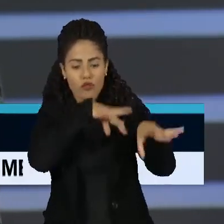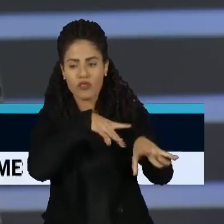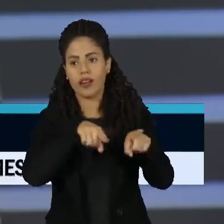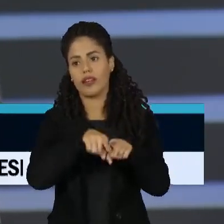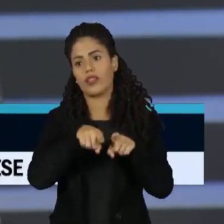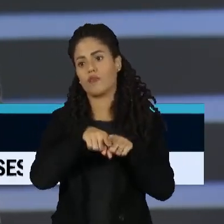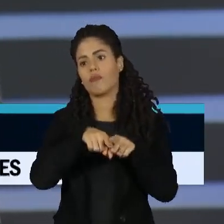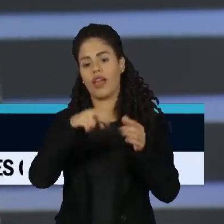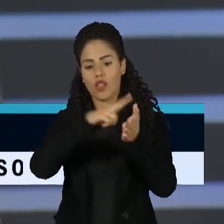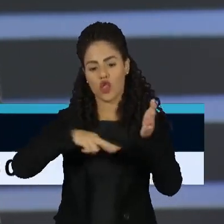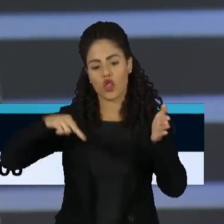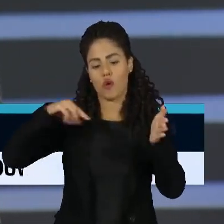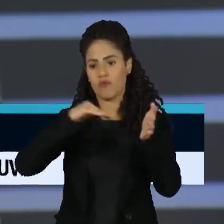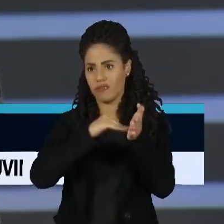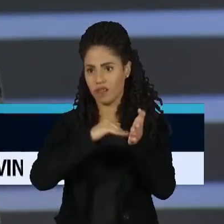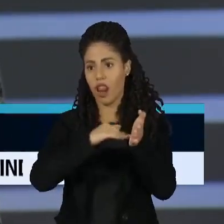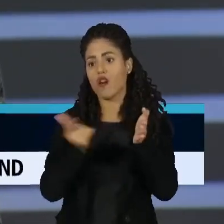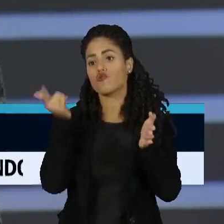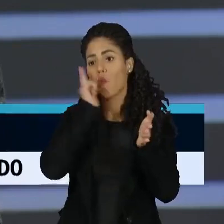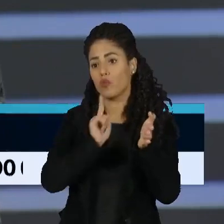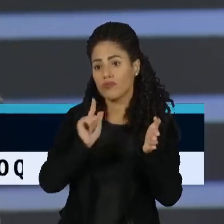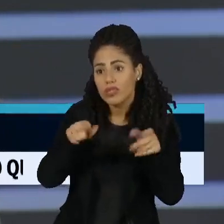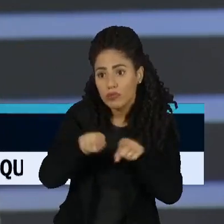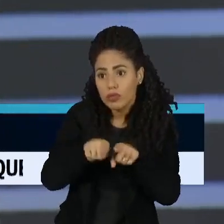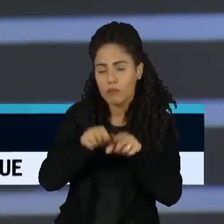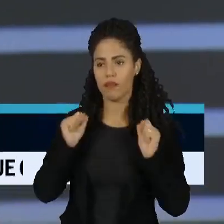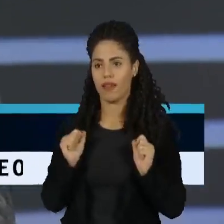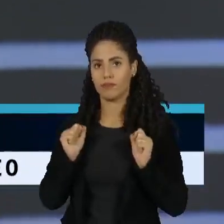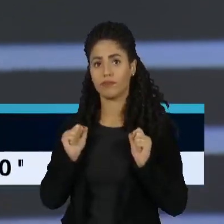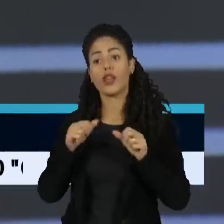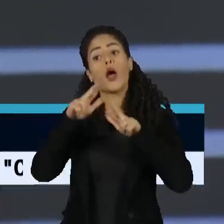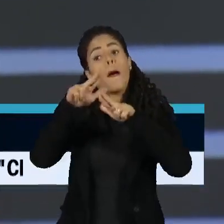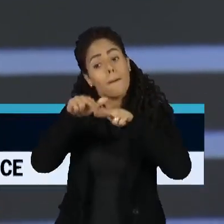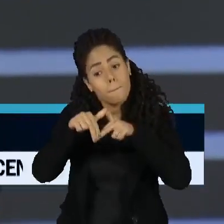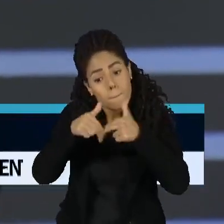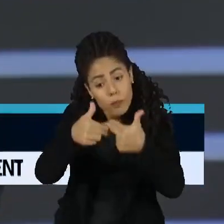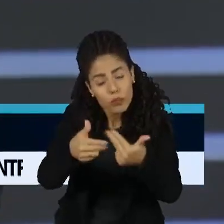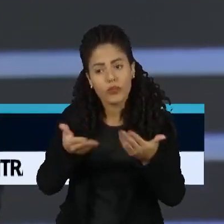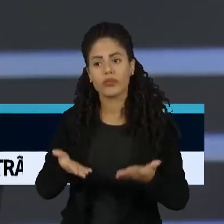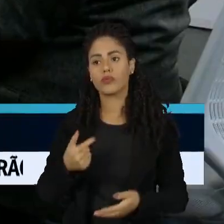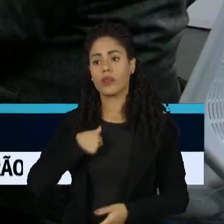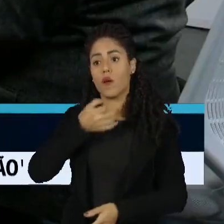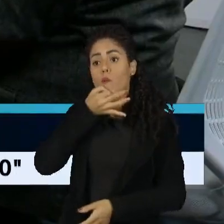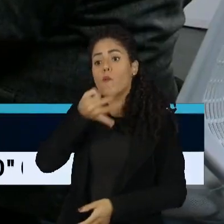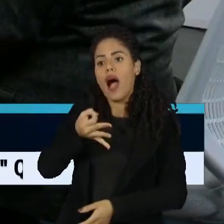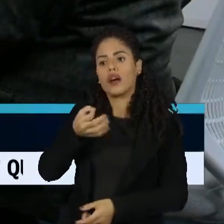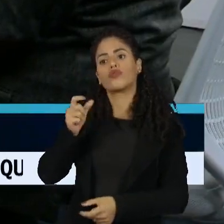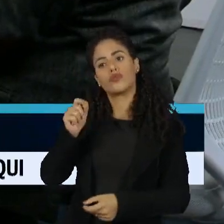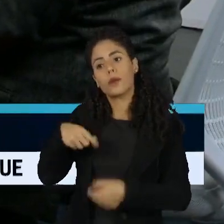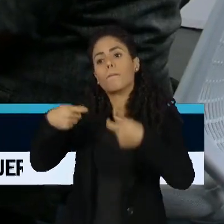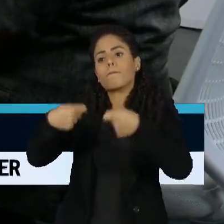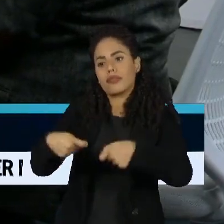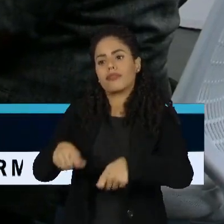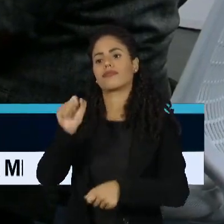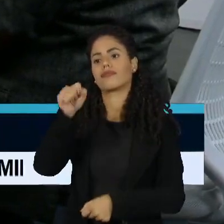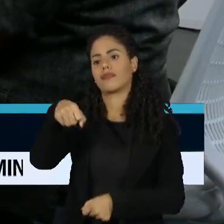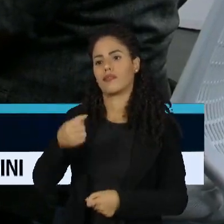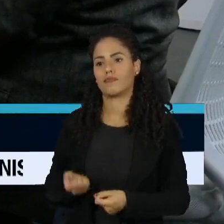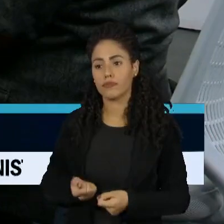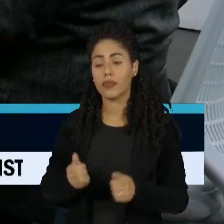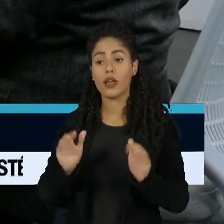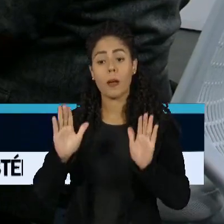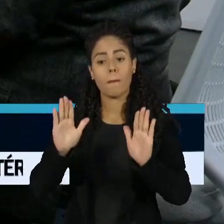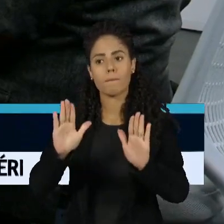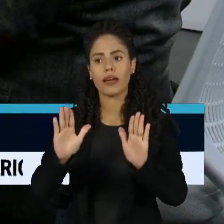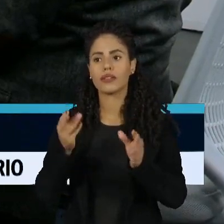Zelândia também se fez a sua parte né por isso que eu acho que é uma repetição de uma questão que é atávica agora